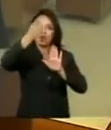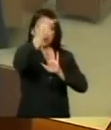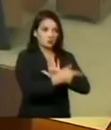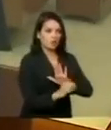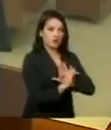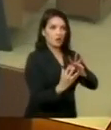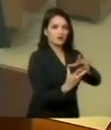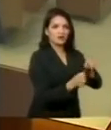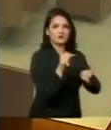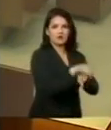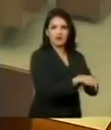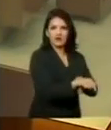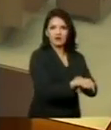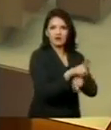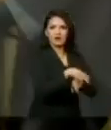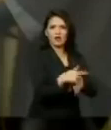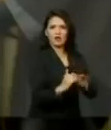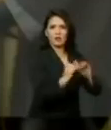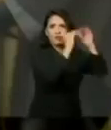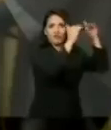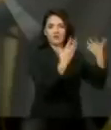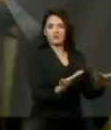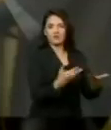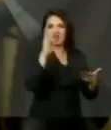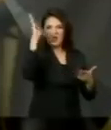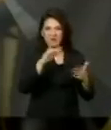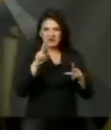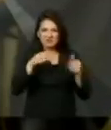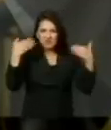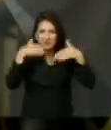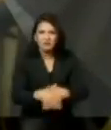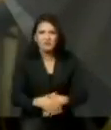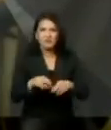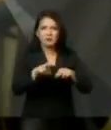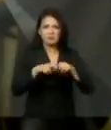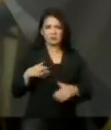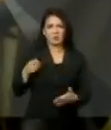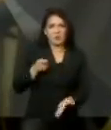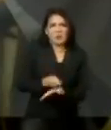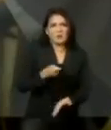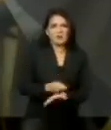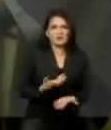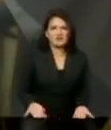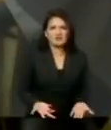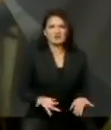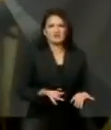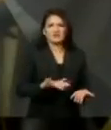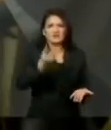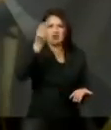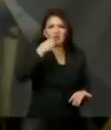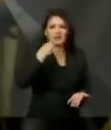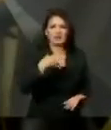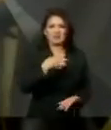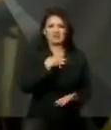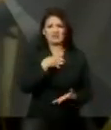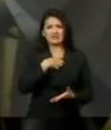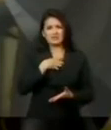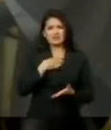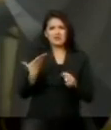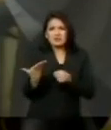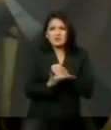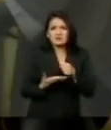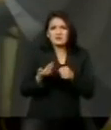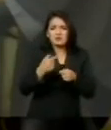o brasil vai se diminuir por um tipo de imposição um pouco vira lata de sentir que talvez os seus princípios não estão de acordo